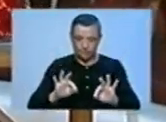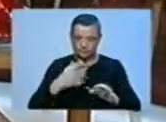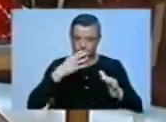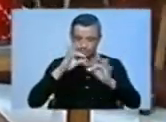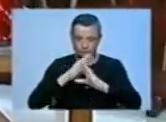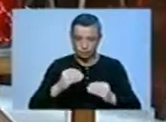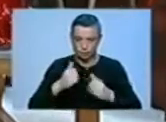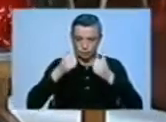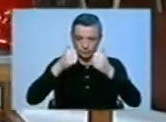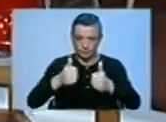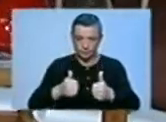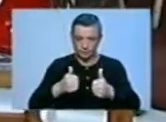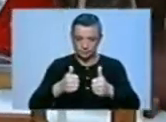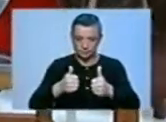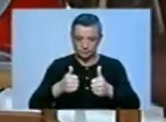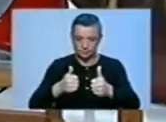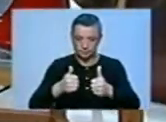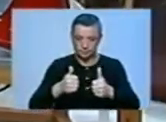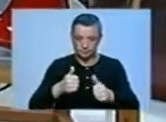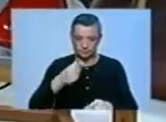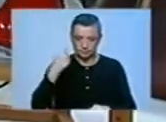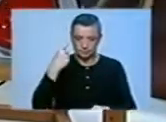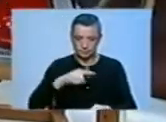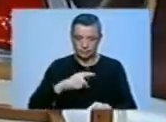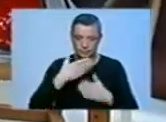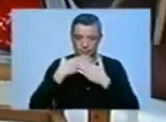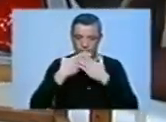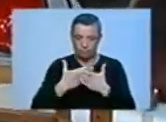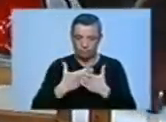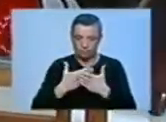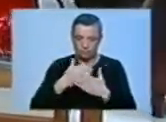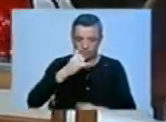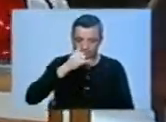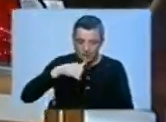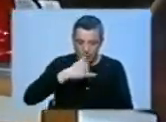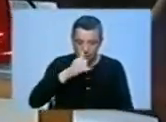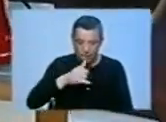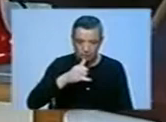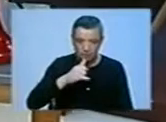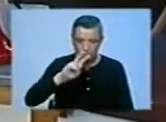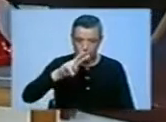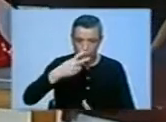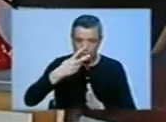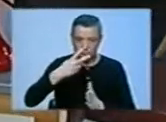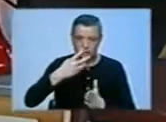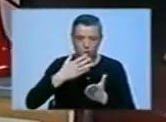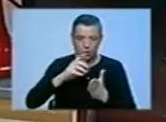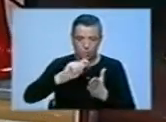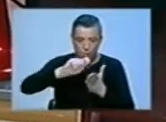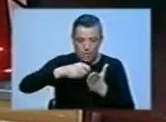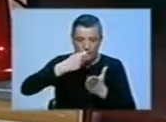bom vou continuar a colocar um centavo muito obrigado a colocar a inventar as natas vamos nos juntar duas colheres sopa